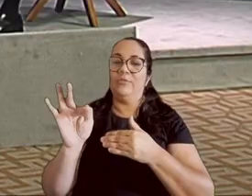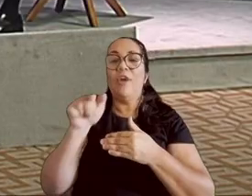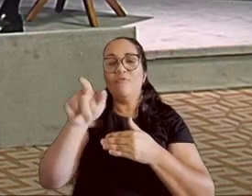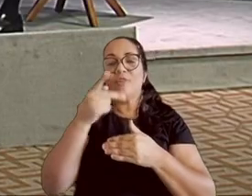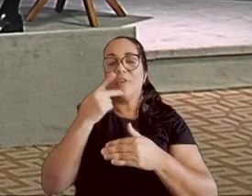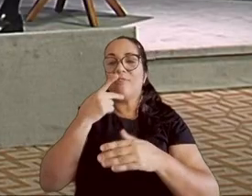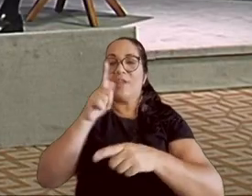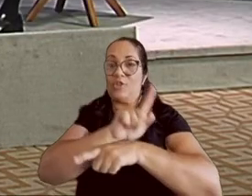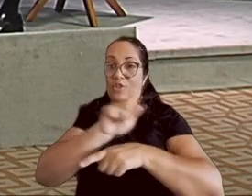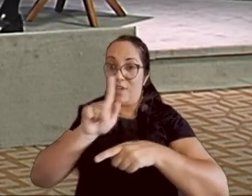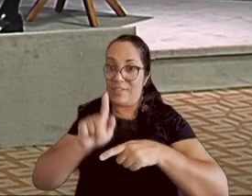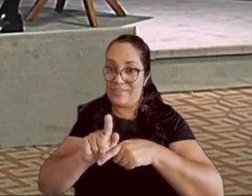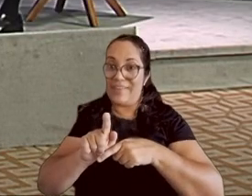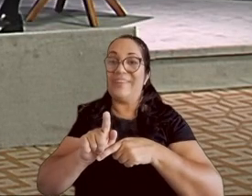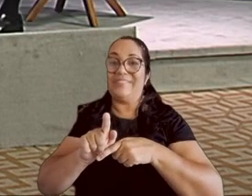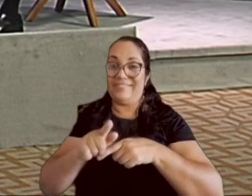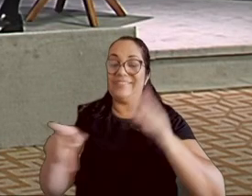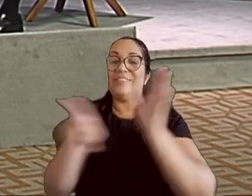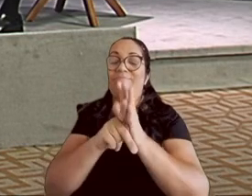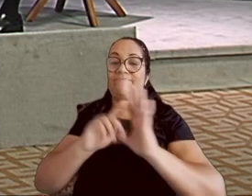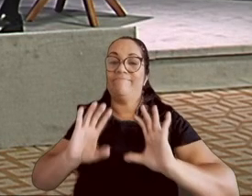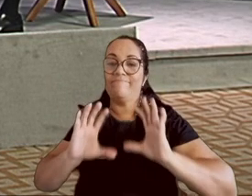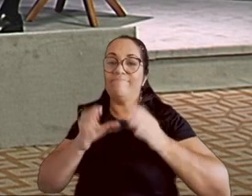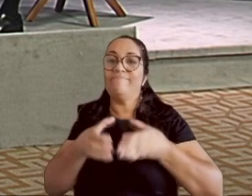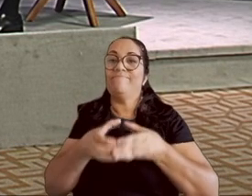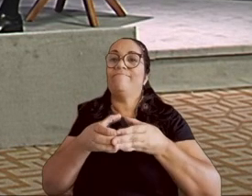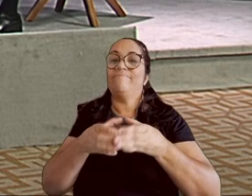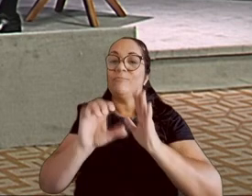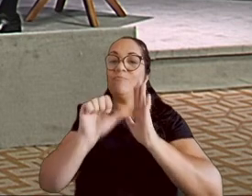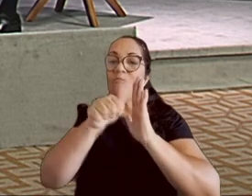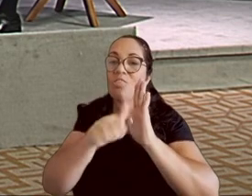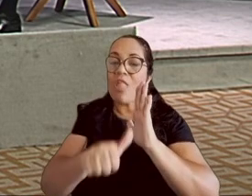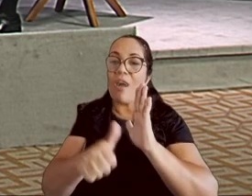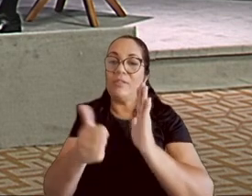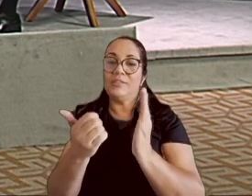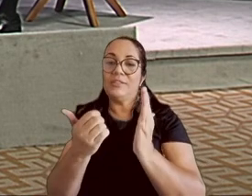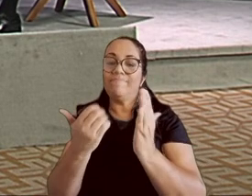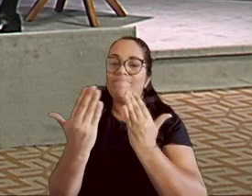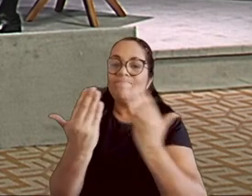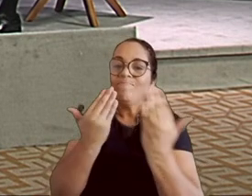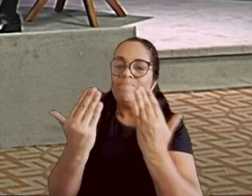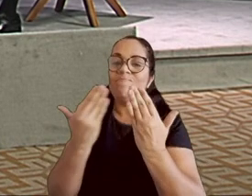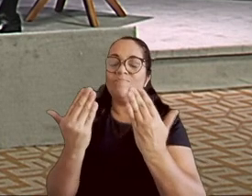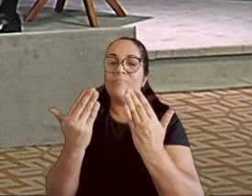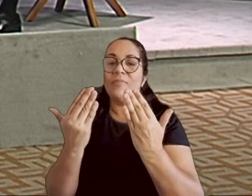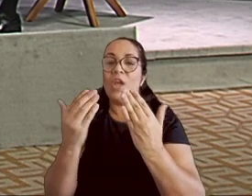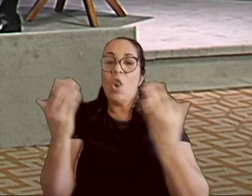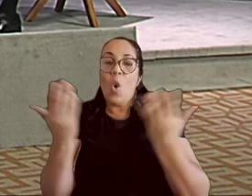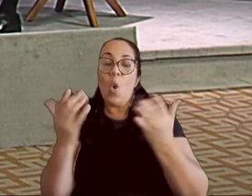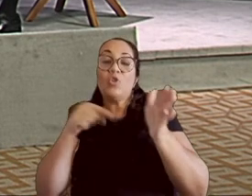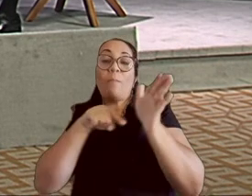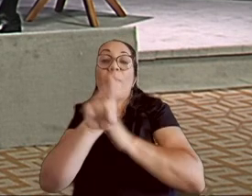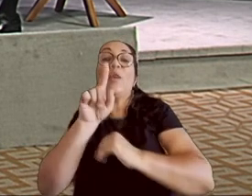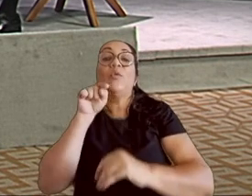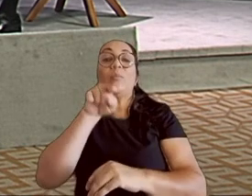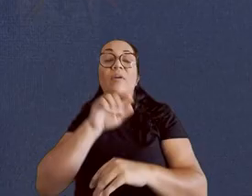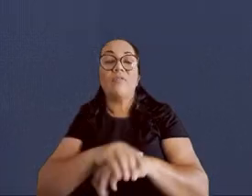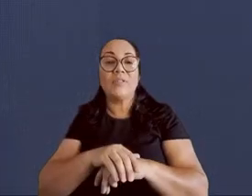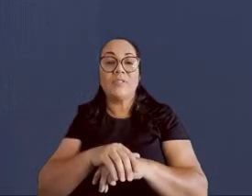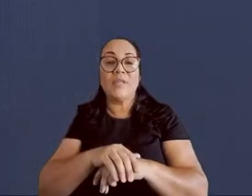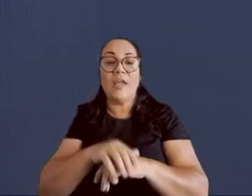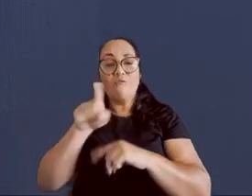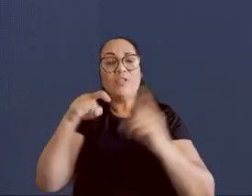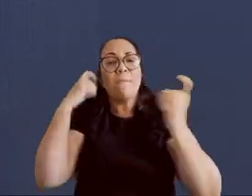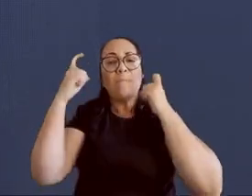gestão de análise de time e tal por trás Qual é hoje a sua principal preocupação